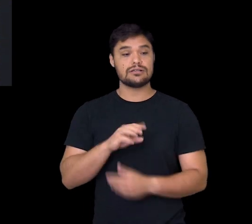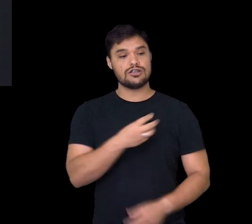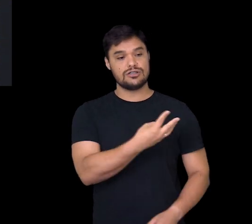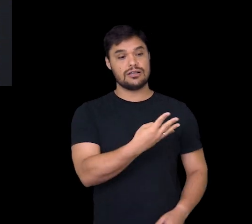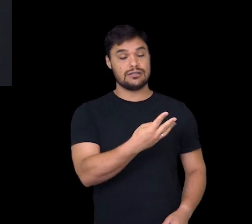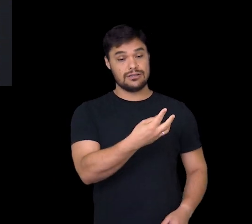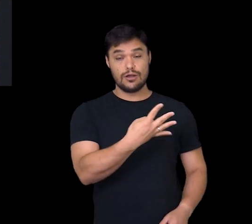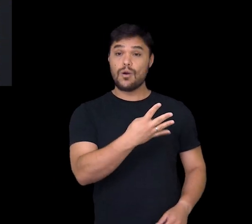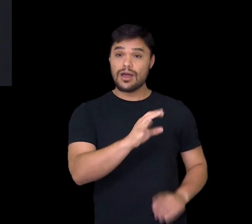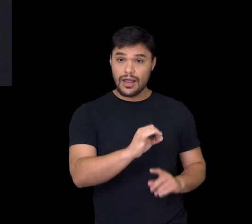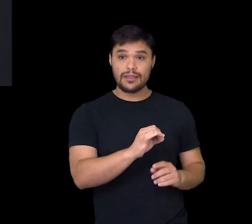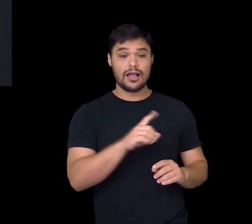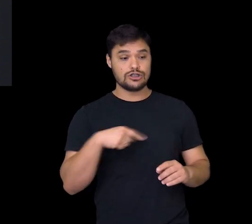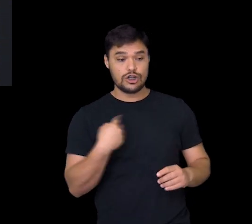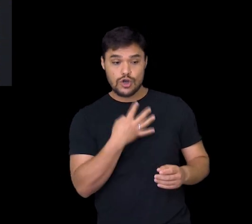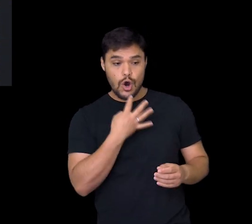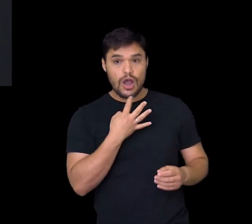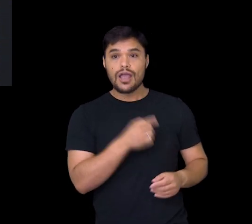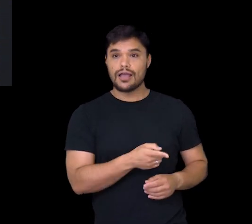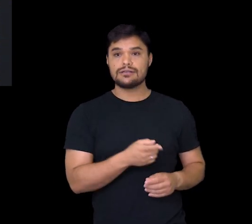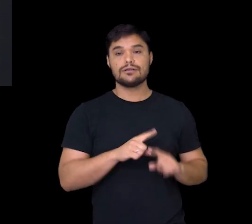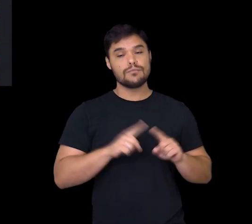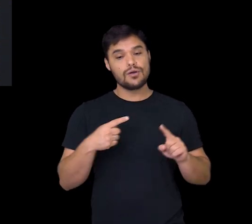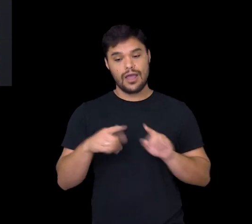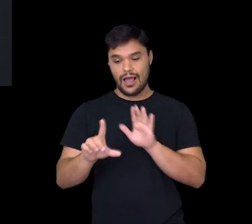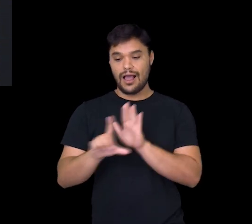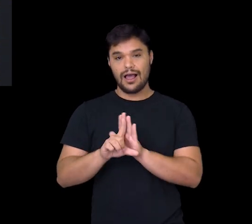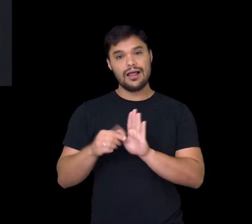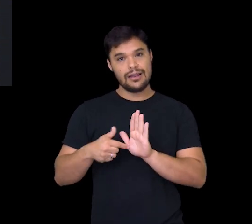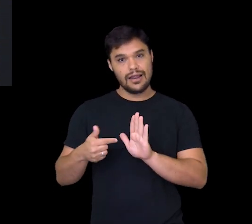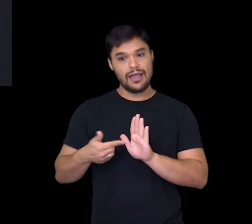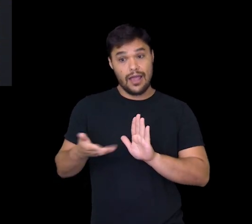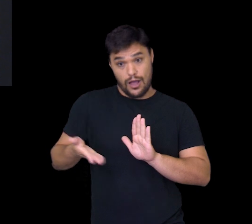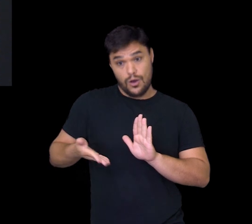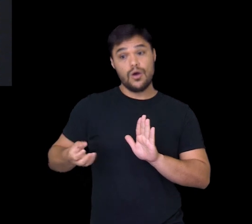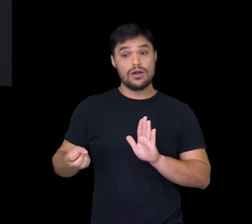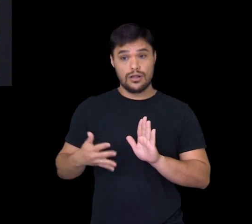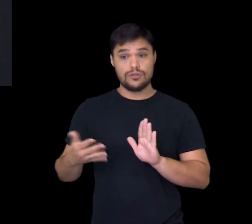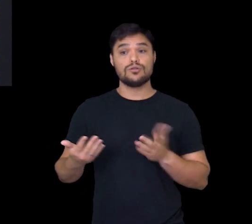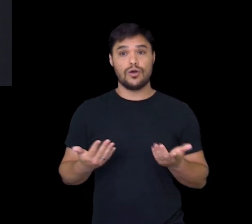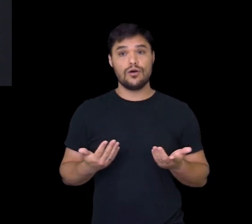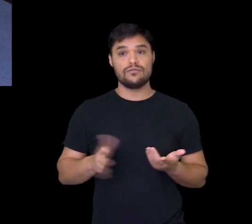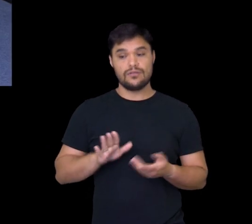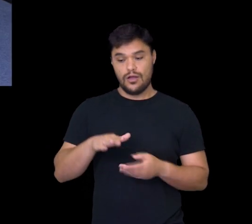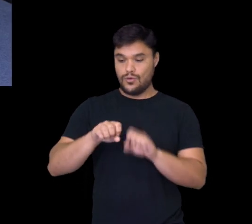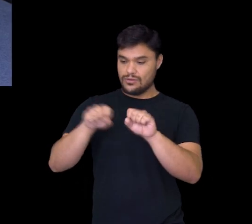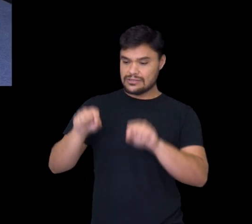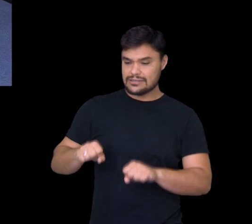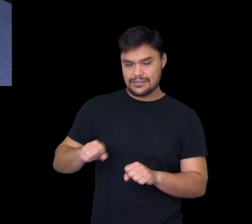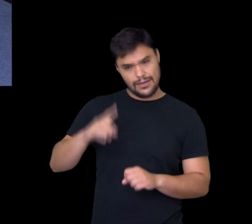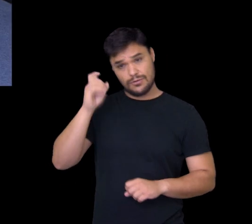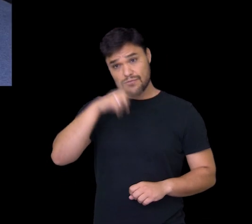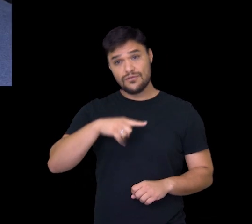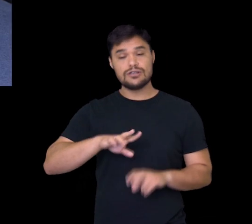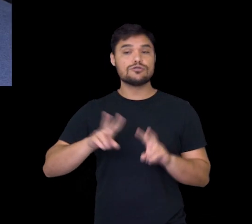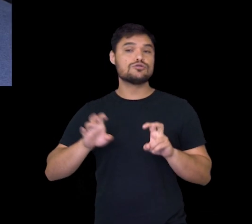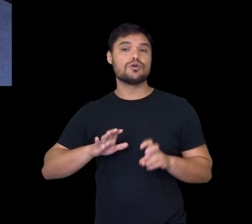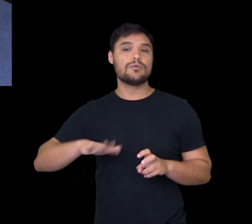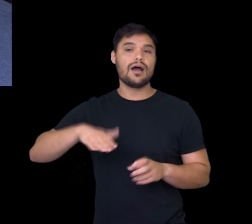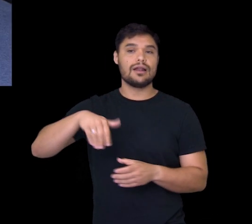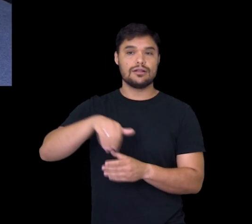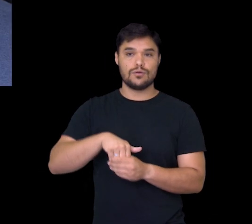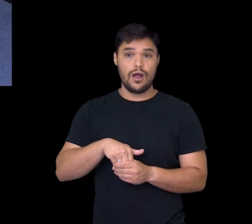acompanhamos 340, mas há mais. Isso, para uma legislação dessa natureza, de um sistema complexo, que é o